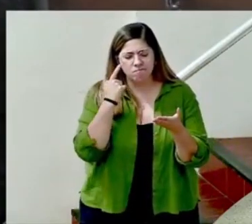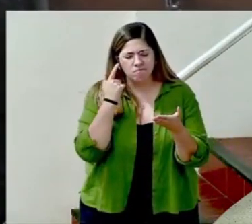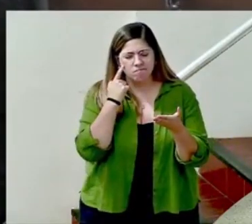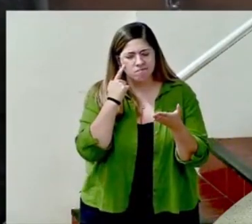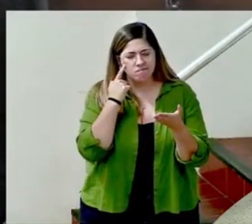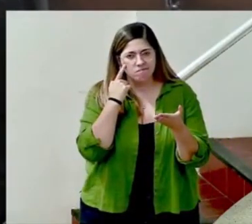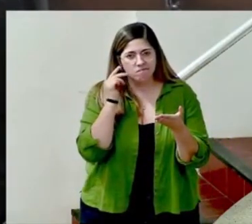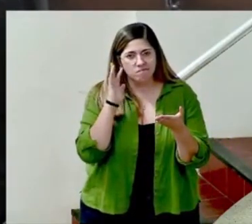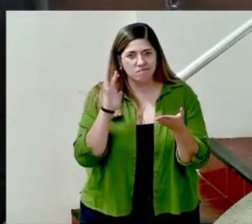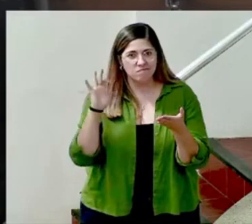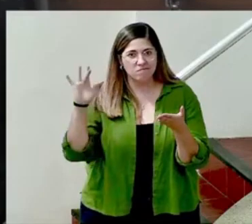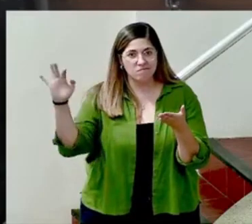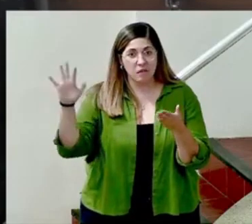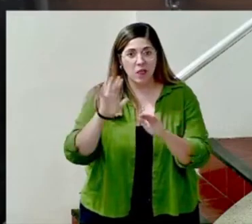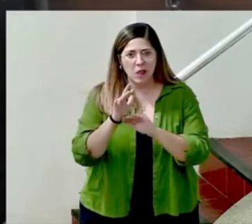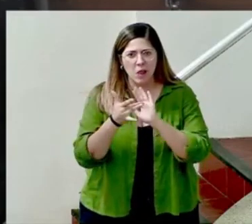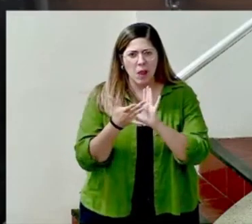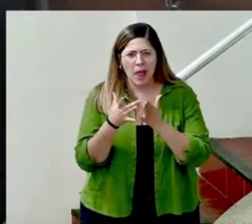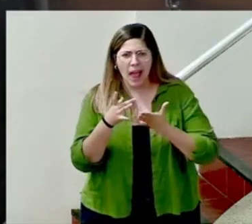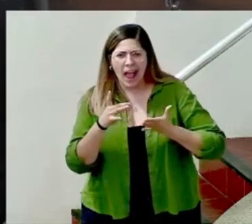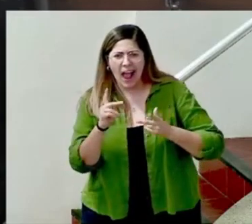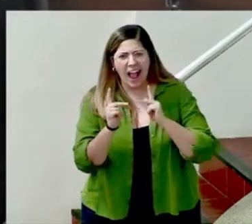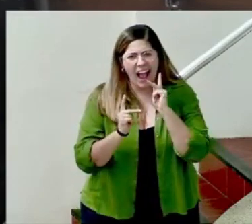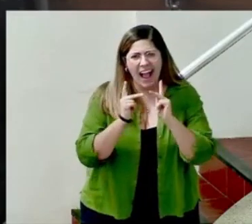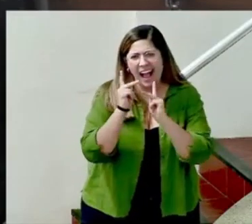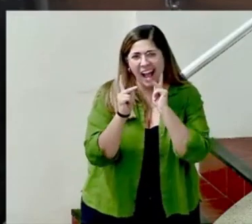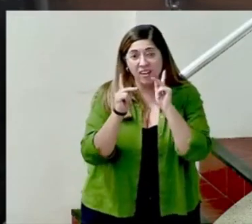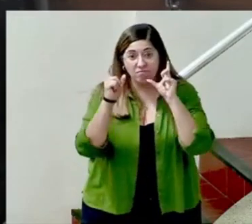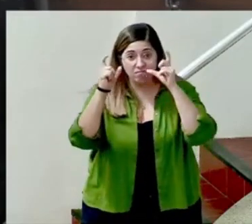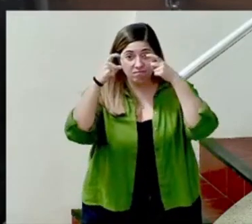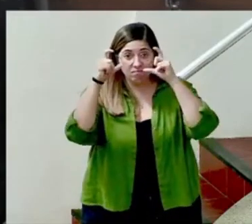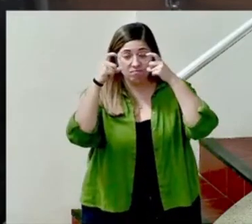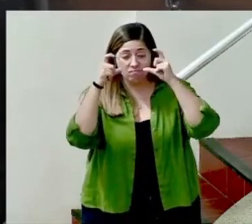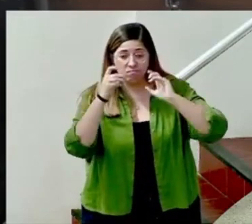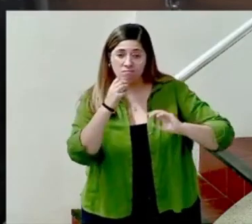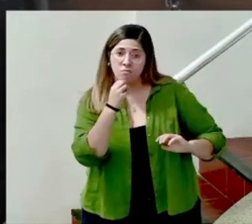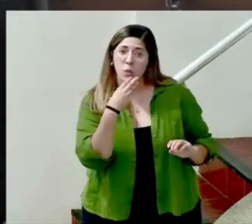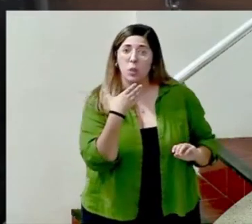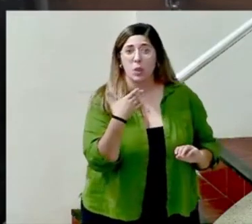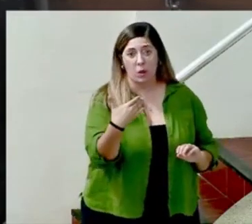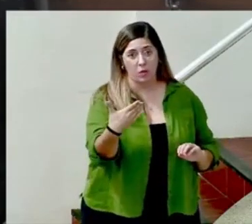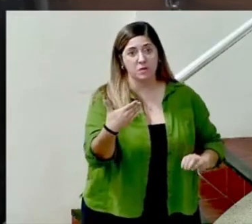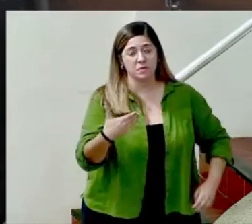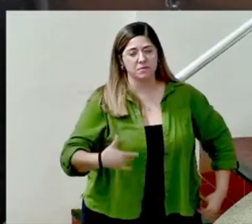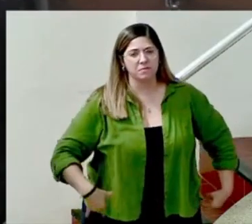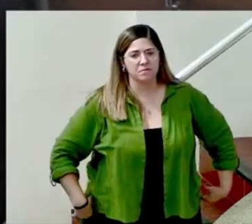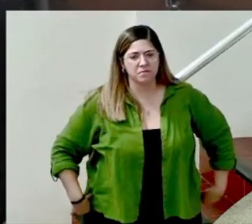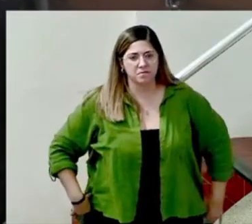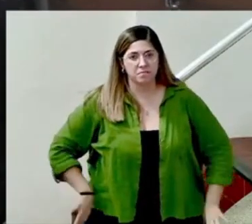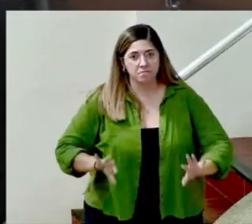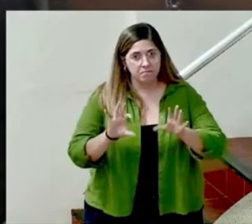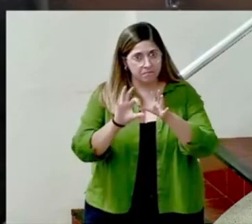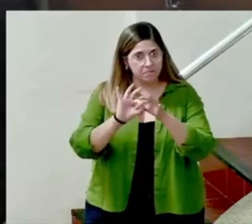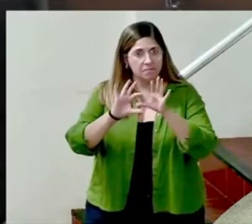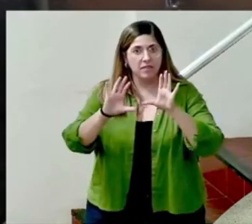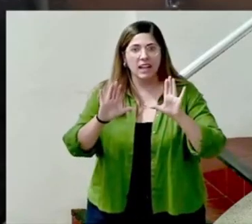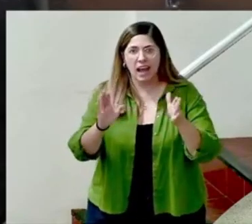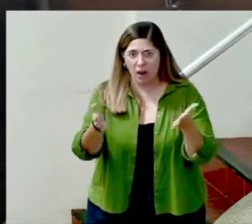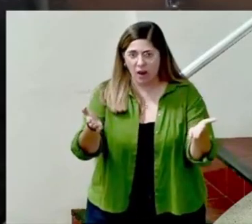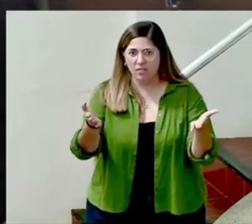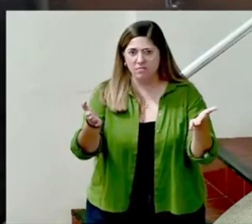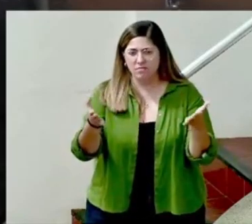nos ensina a ter óleos generosos, a sermos liberais neste aspecto